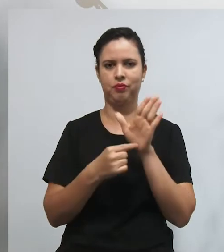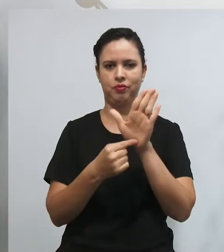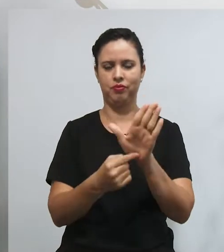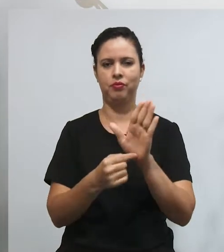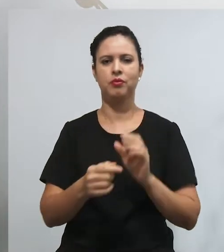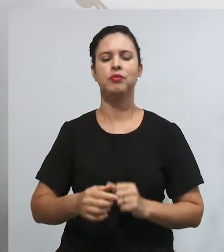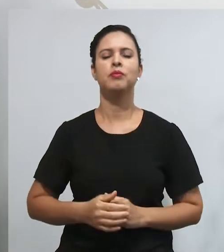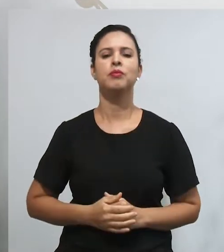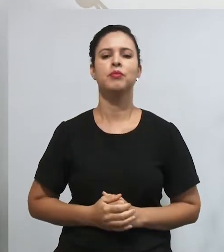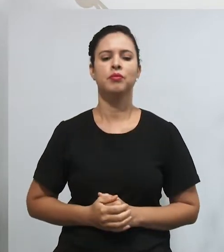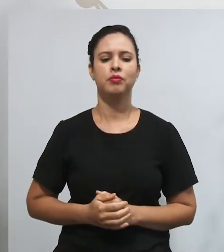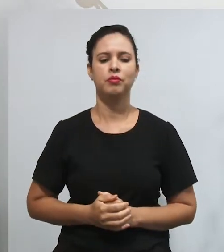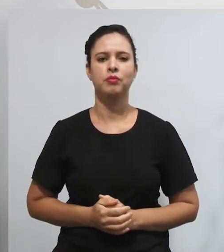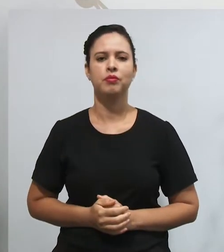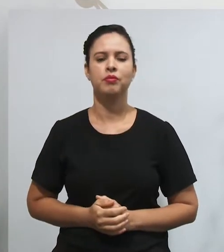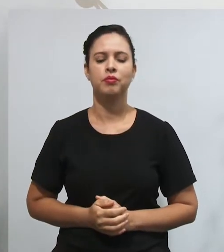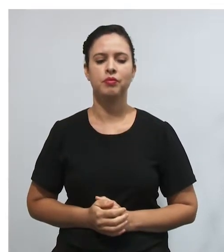vocês.